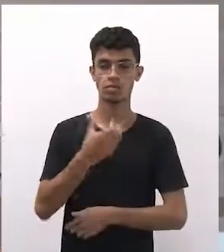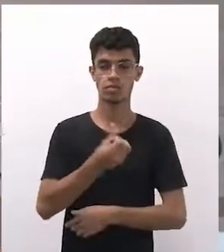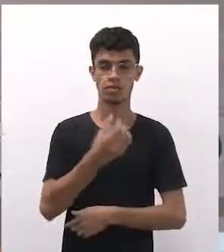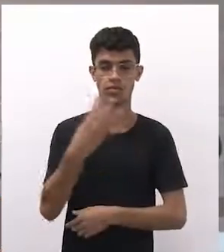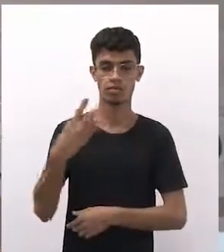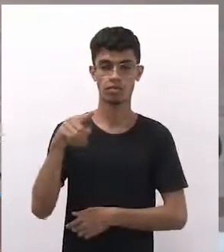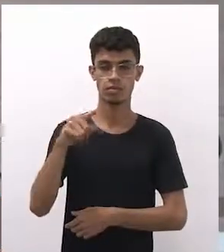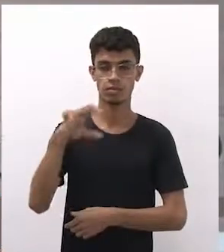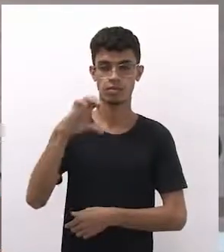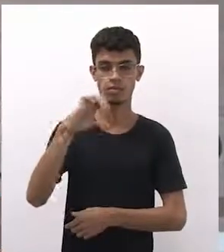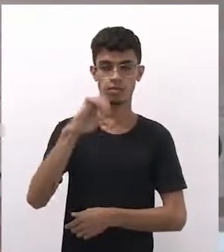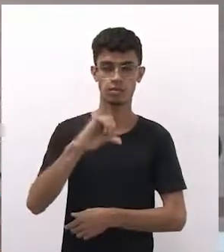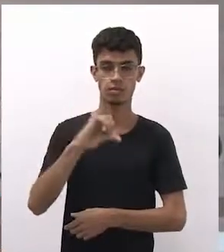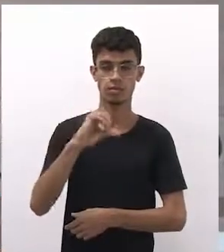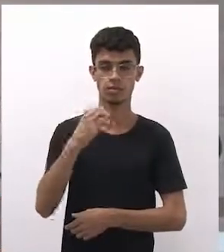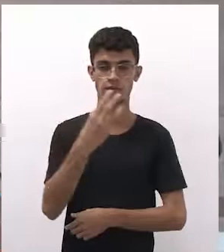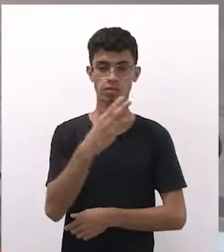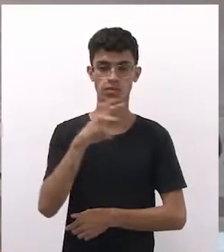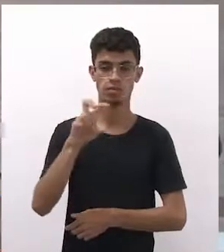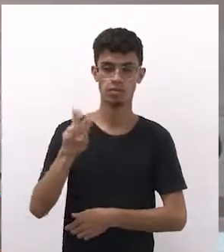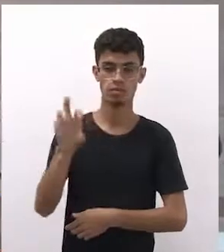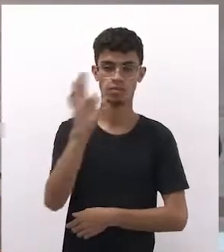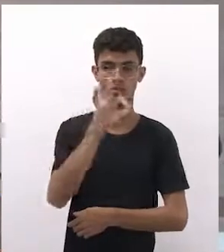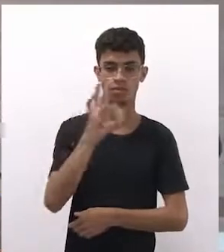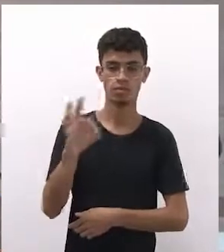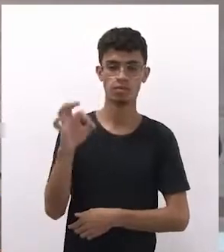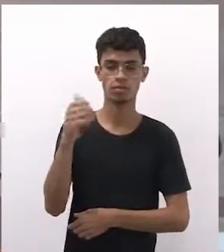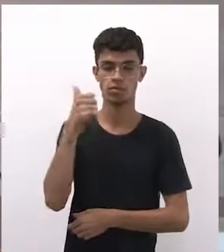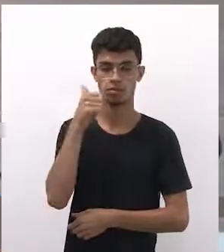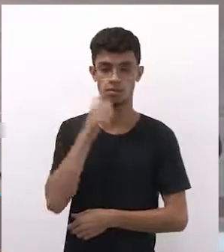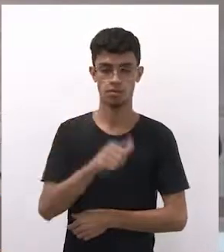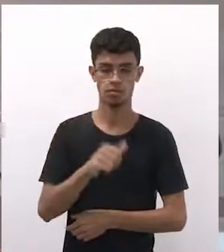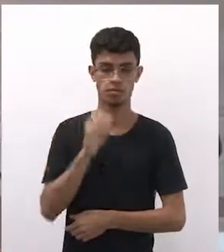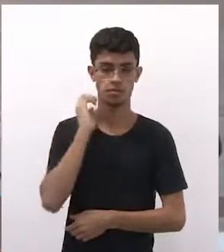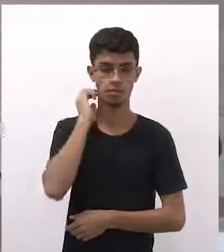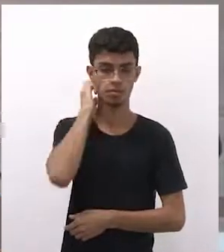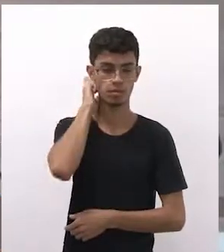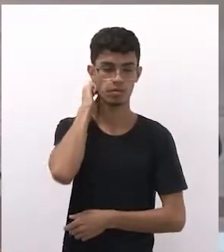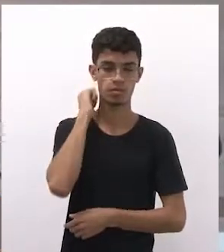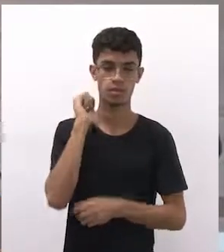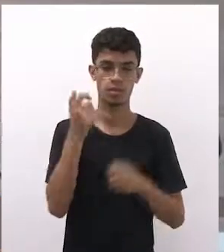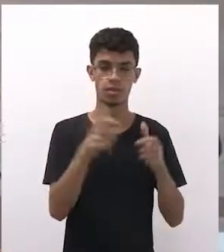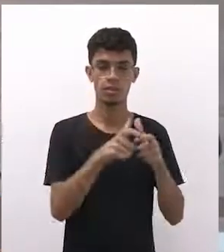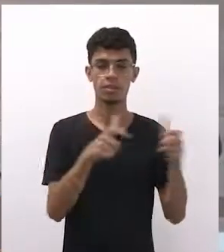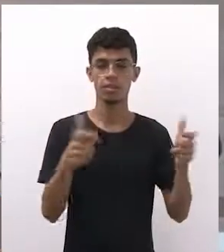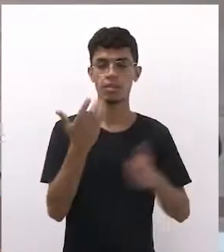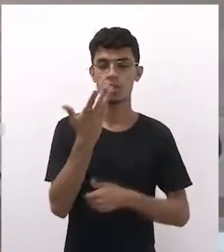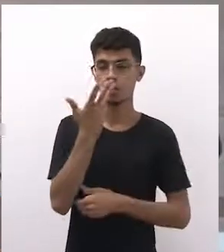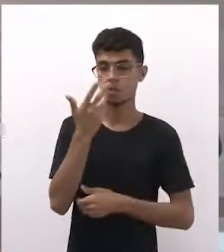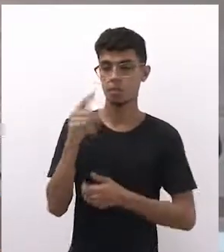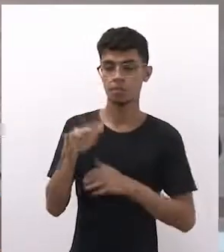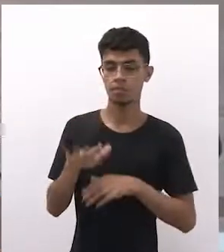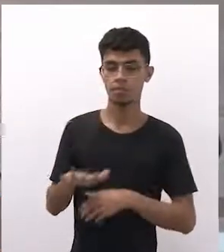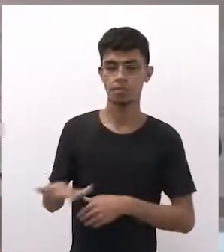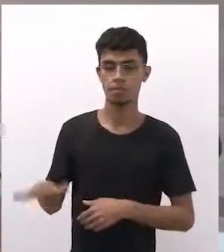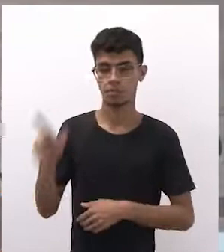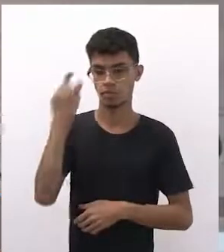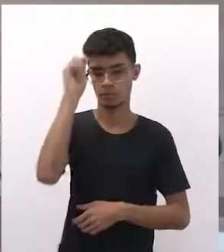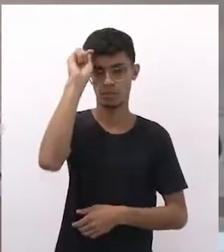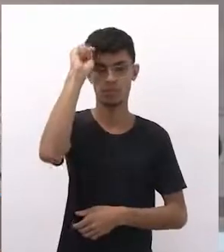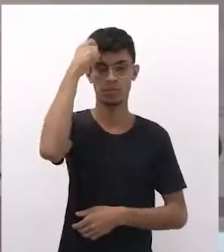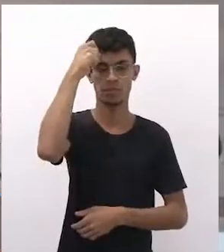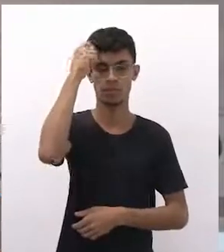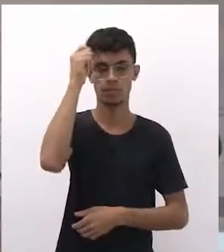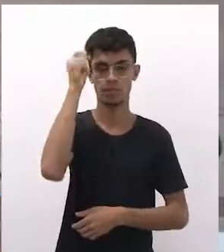64,9% de meninos, 35% de meninas. A grande maioria de crianças negras,